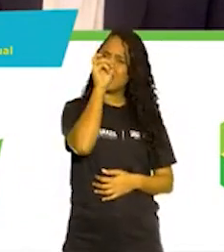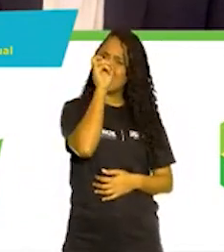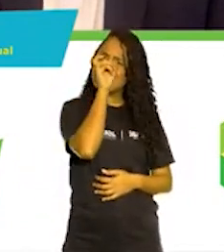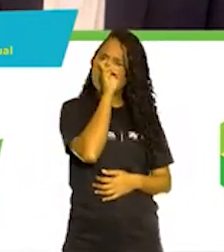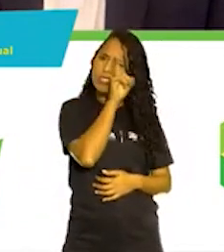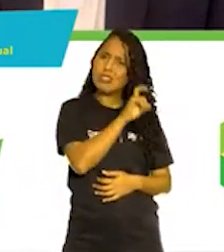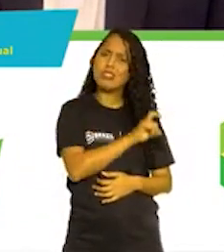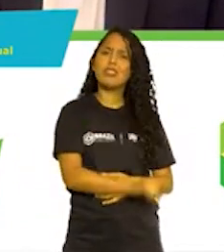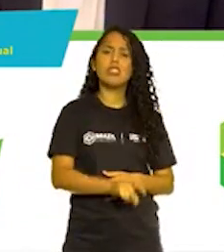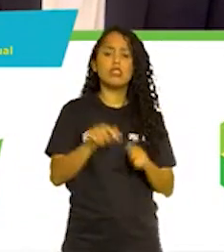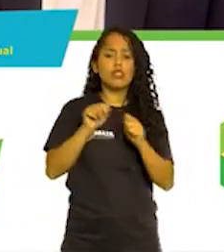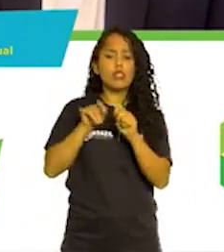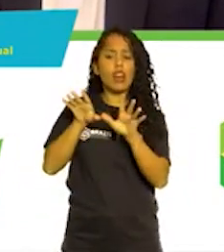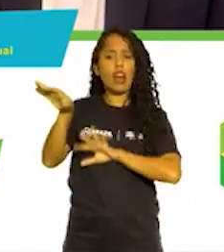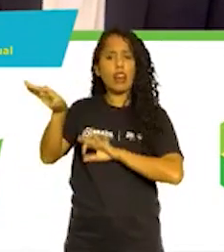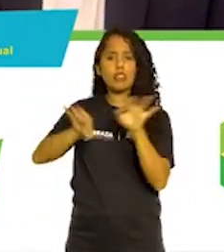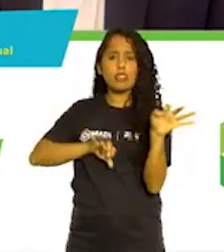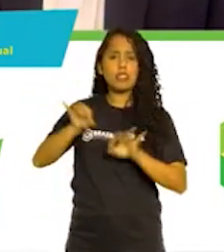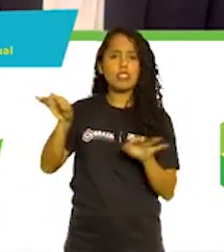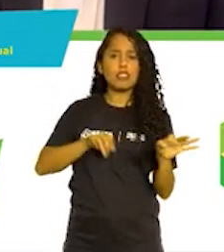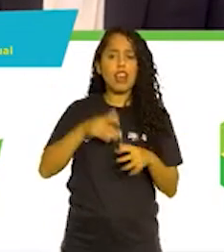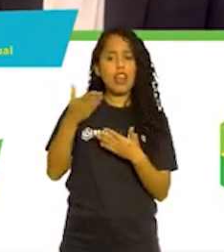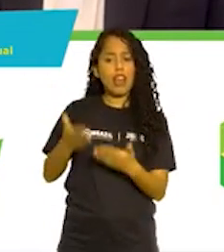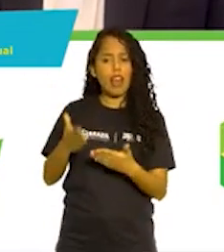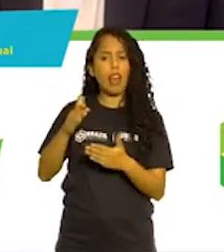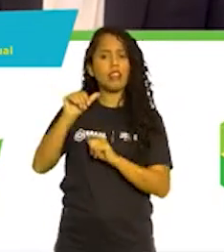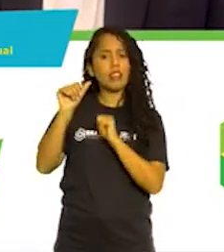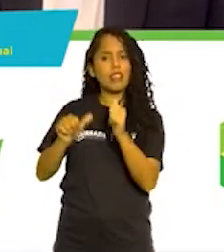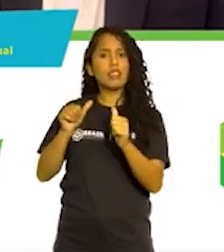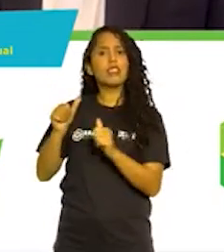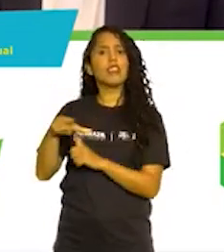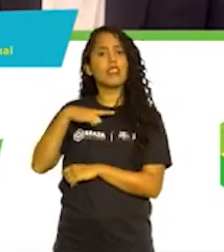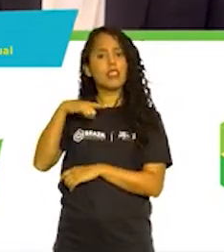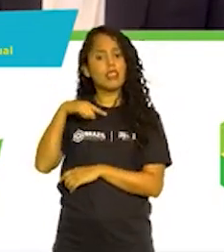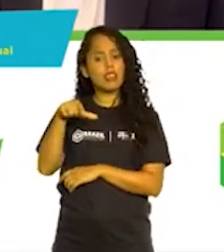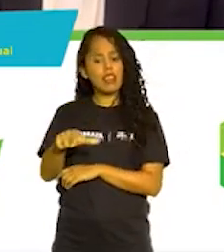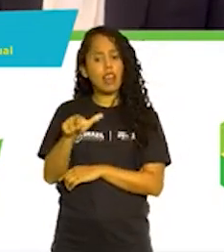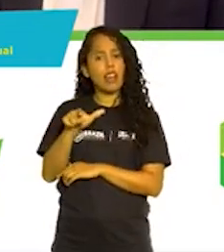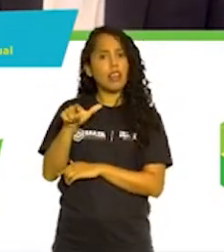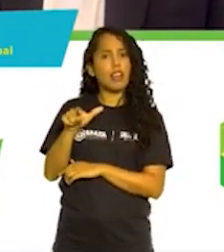por exemplo, essa reforma, esse redesenho, sem